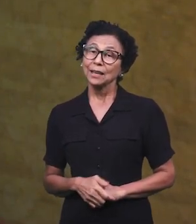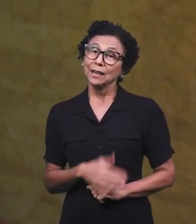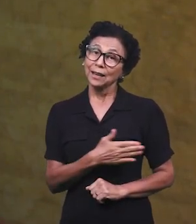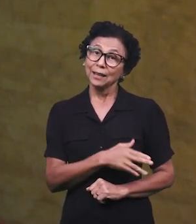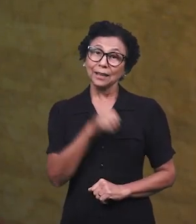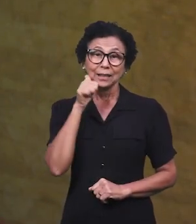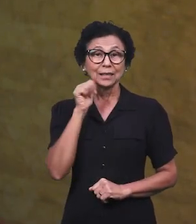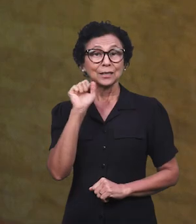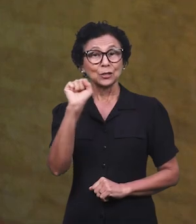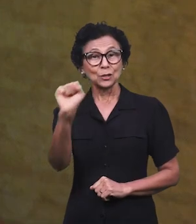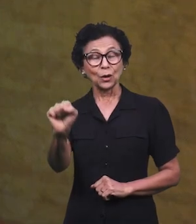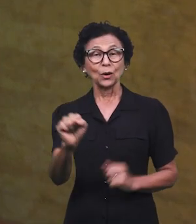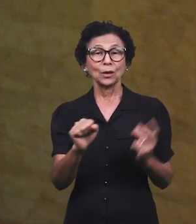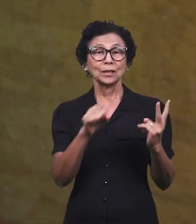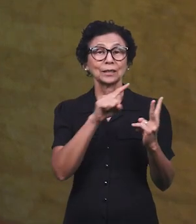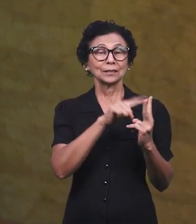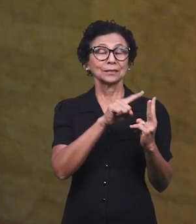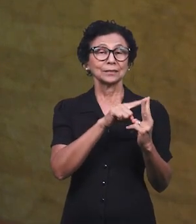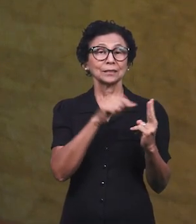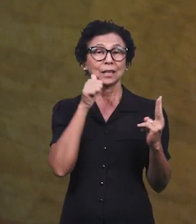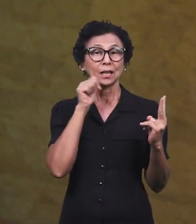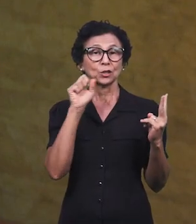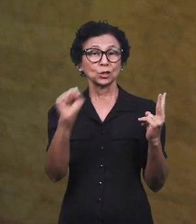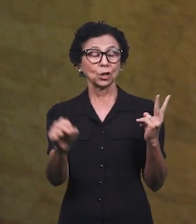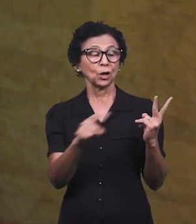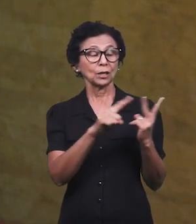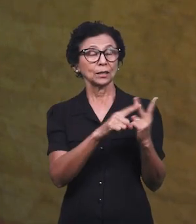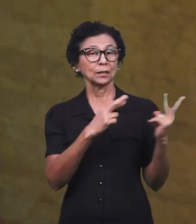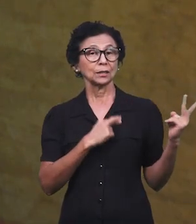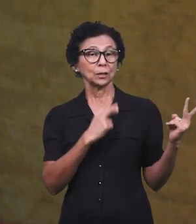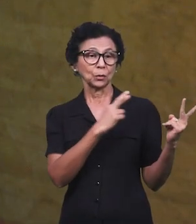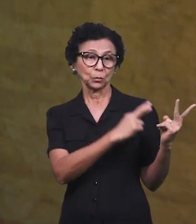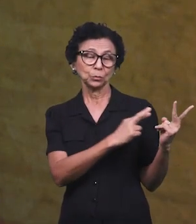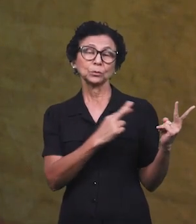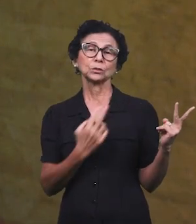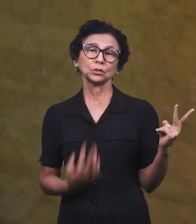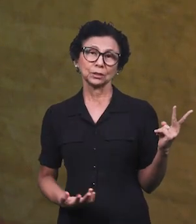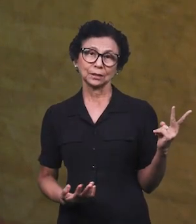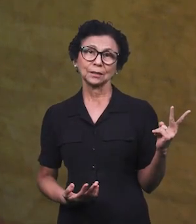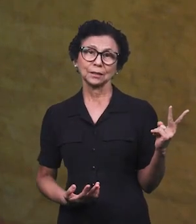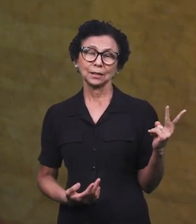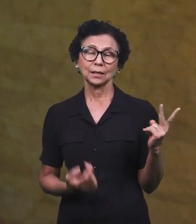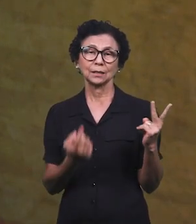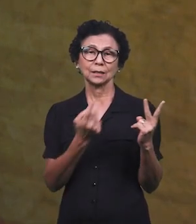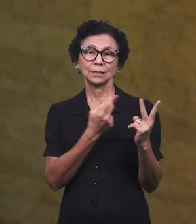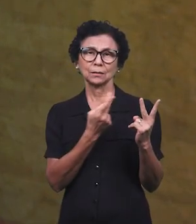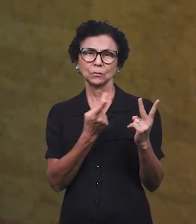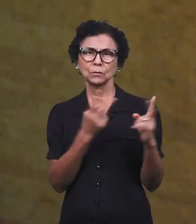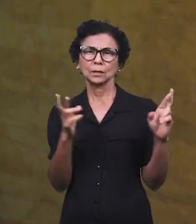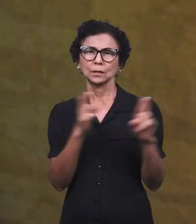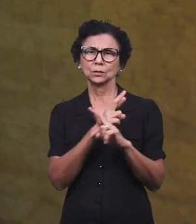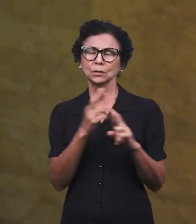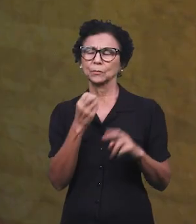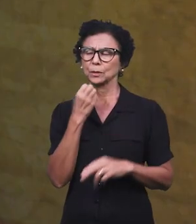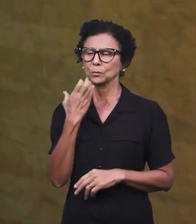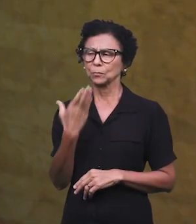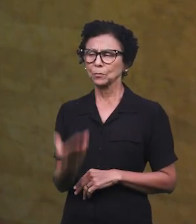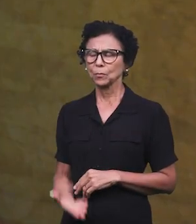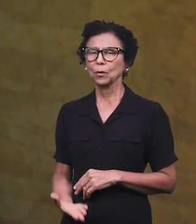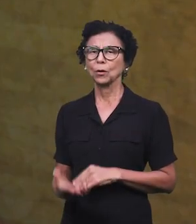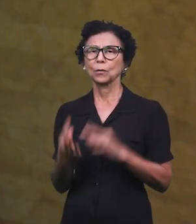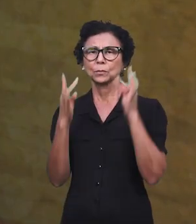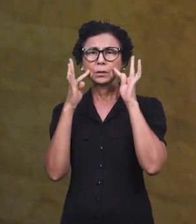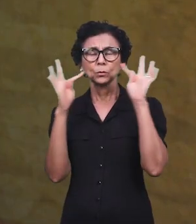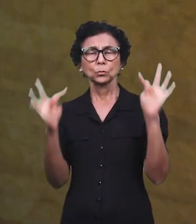sua sogra, né? E ela tinha um bom relacionamento até devido ao testemunho, tudo aquilo que ela viu na vida da